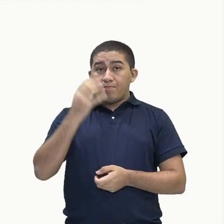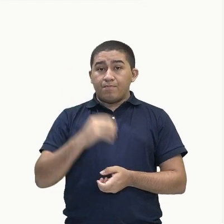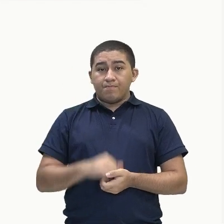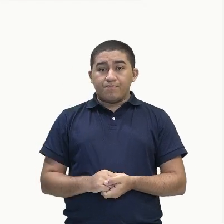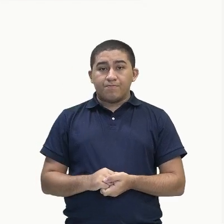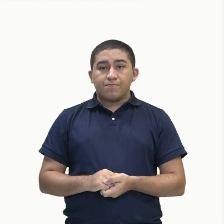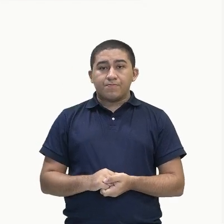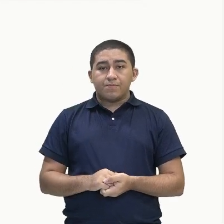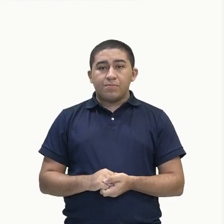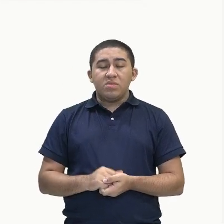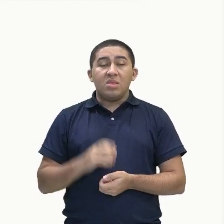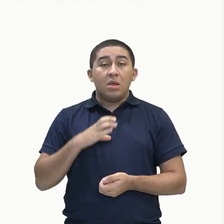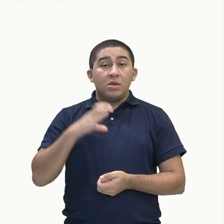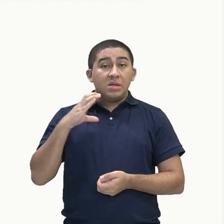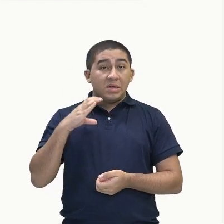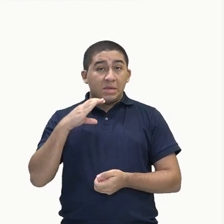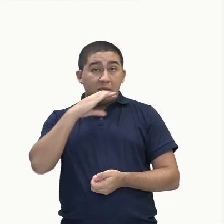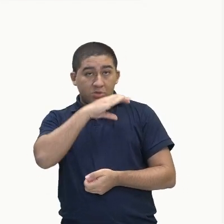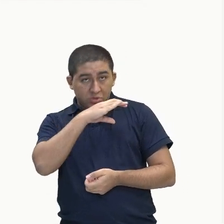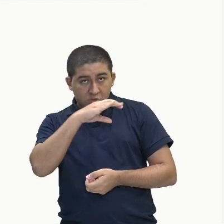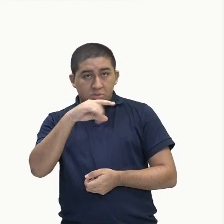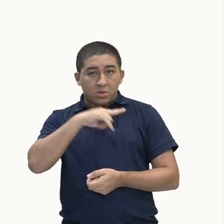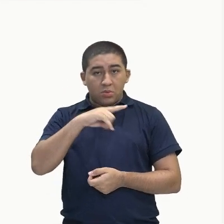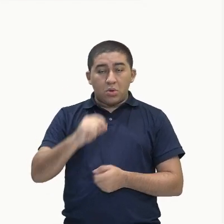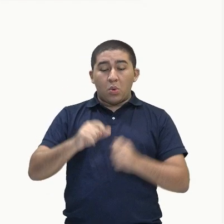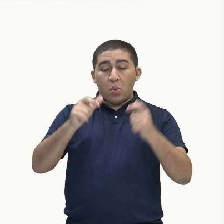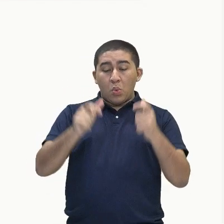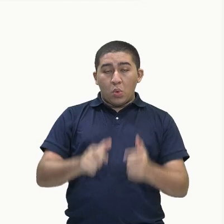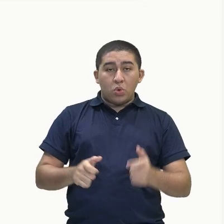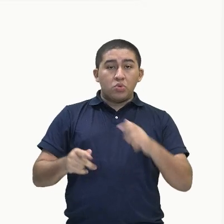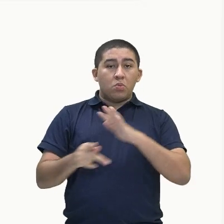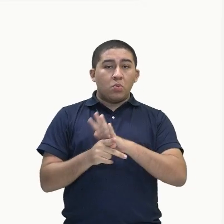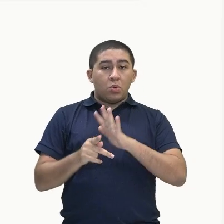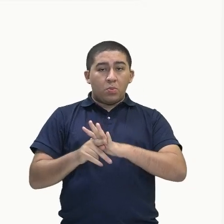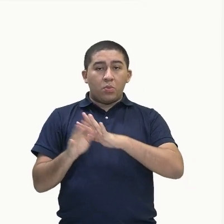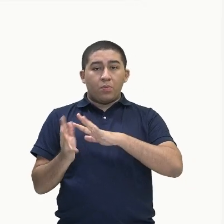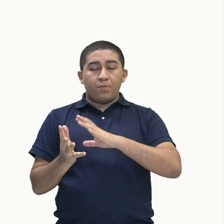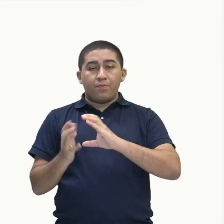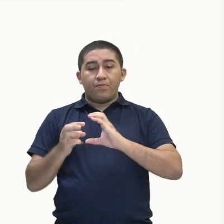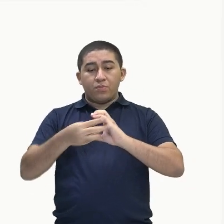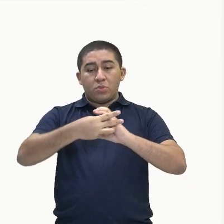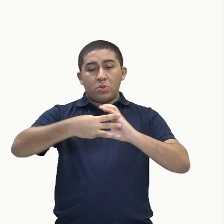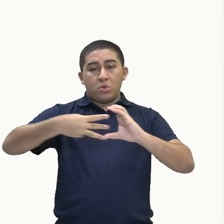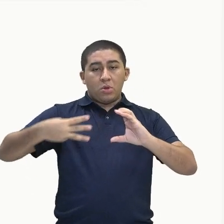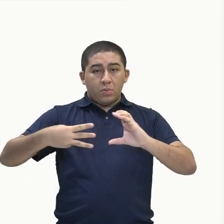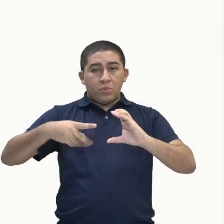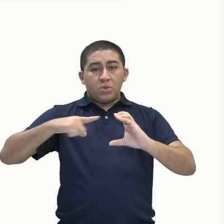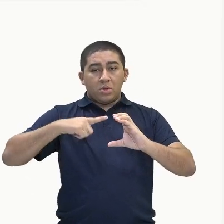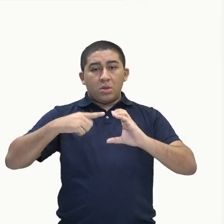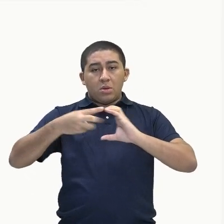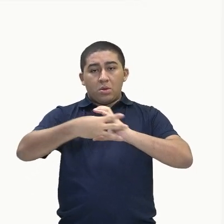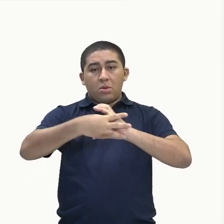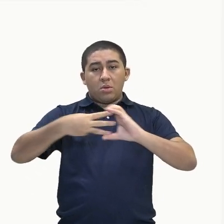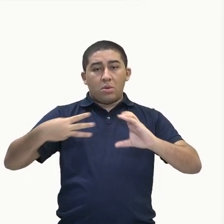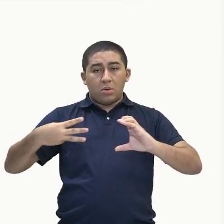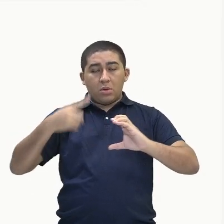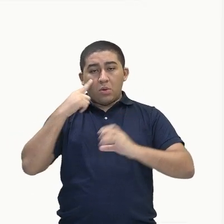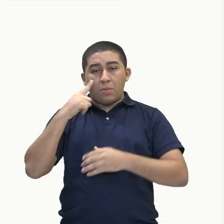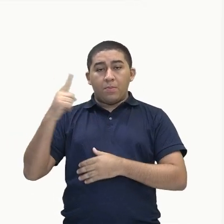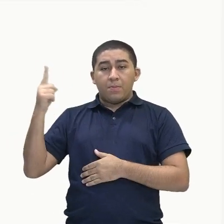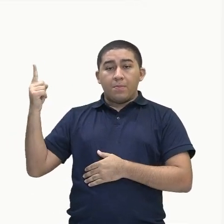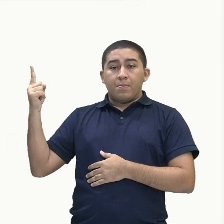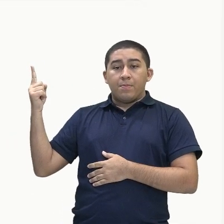corrente quente, ou seja, que se forma na região dos trópicos, certo? Aqui na região do Caribe,